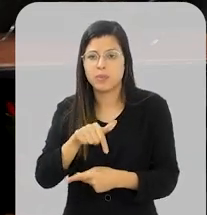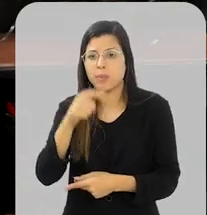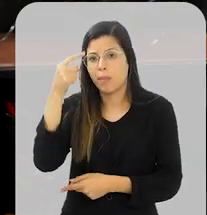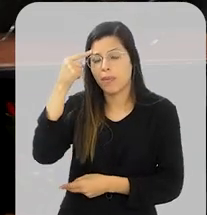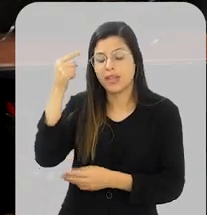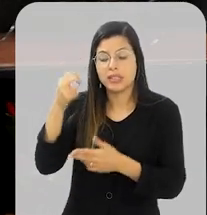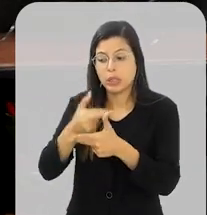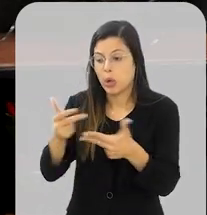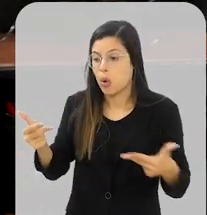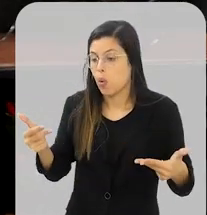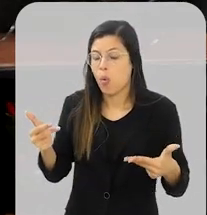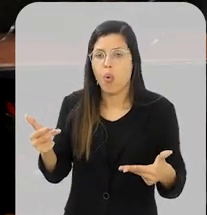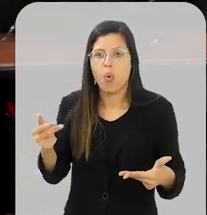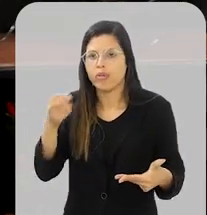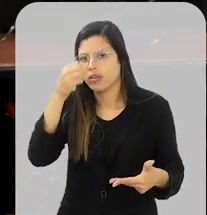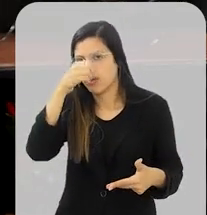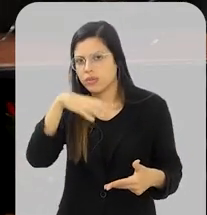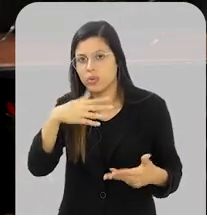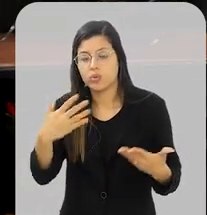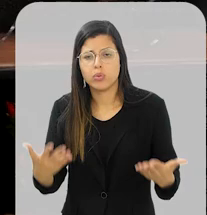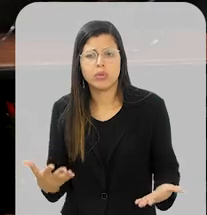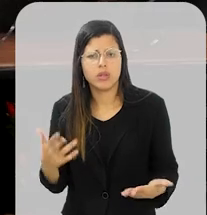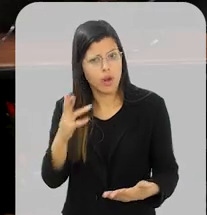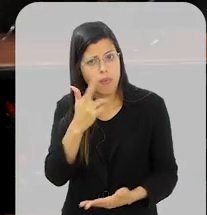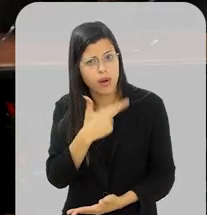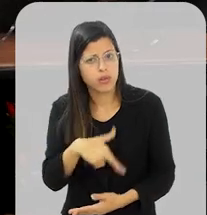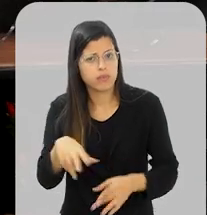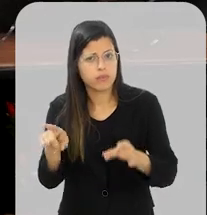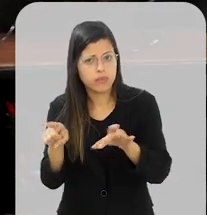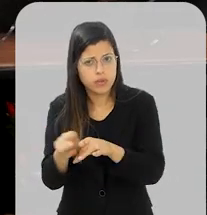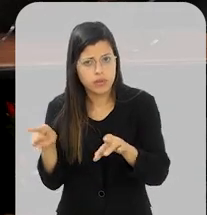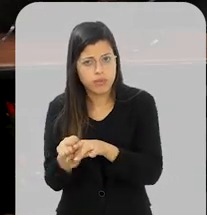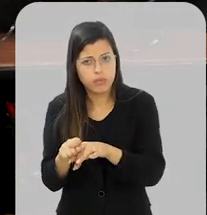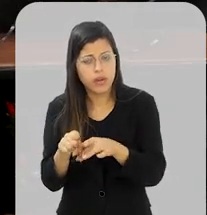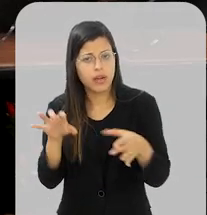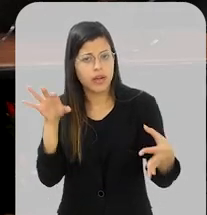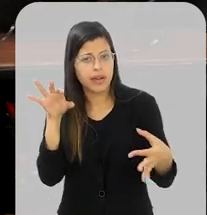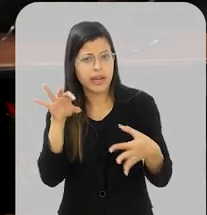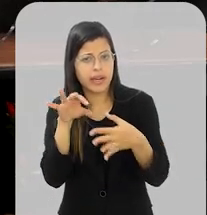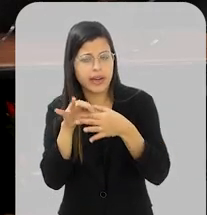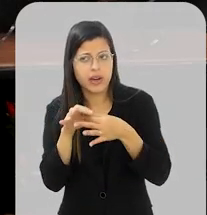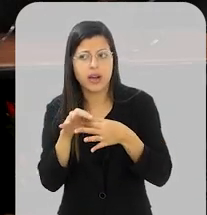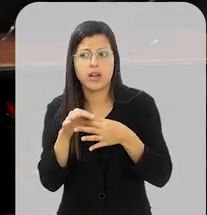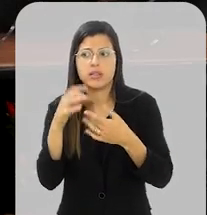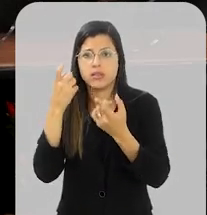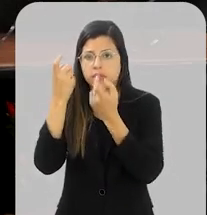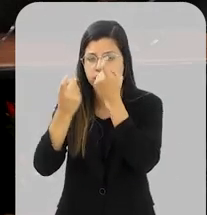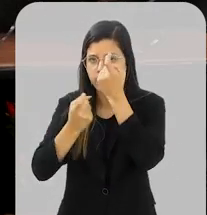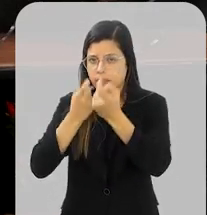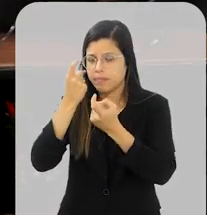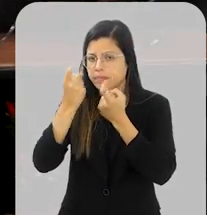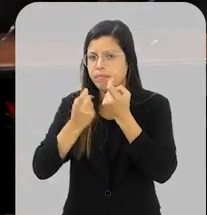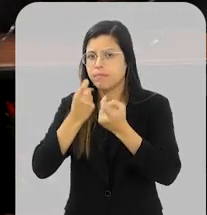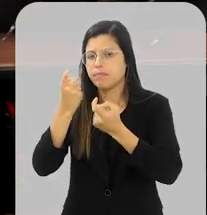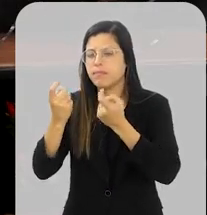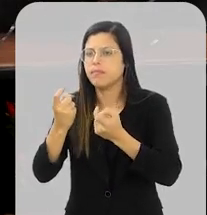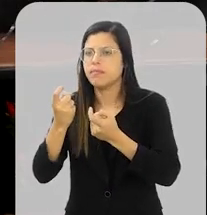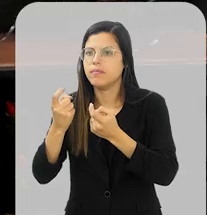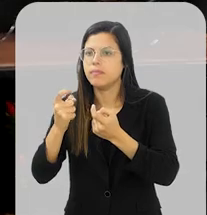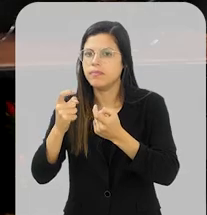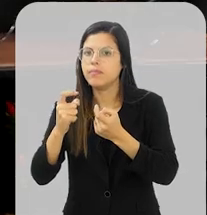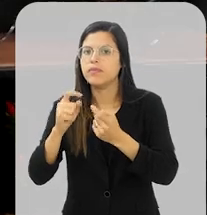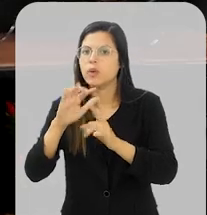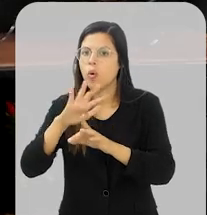coisas absurdas. Queria dizer a vocês que é uma religião também muito conectada e